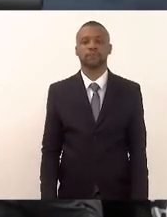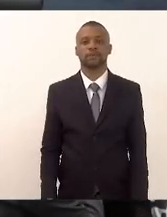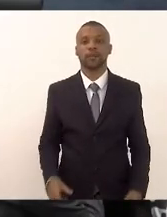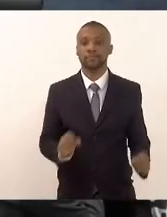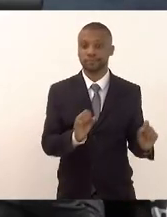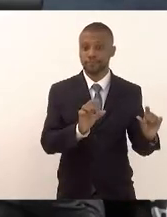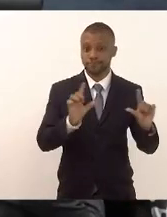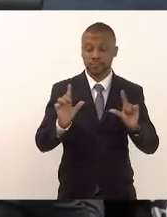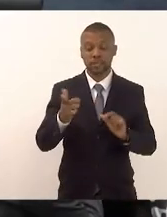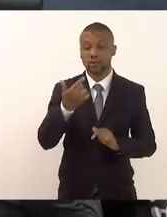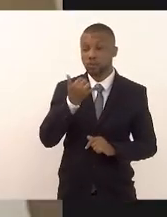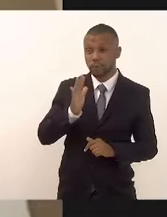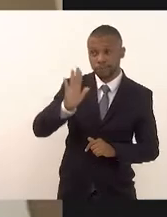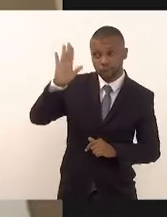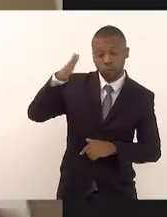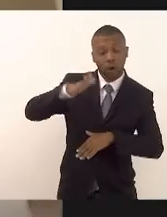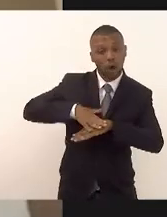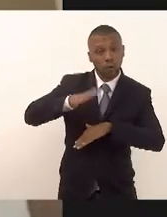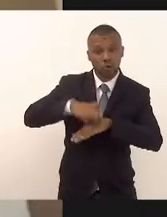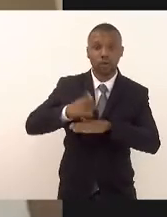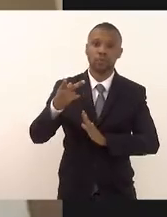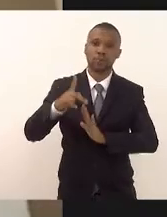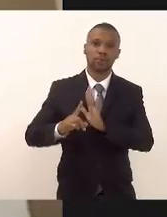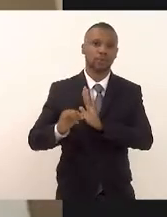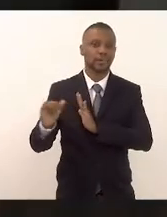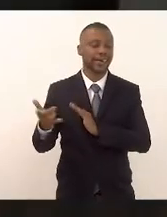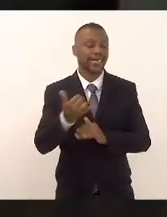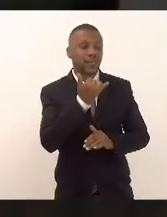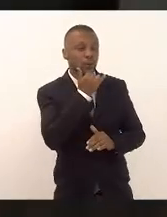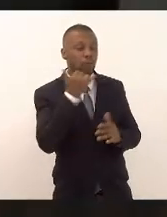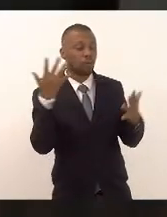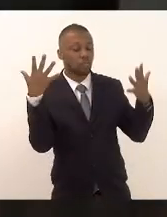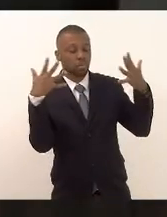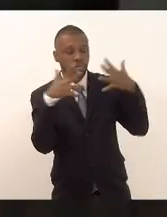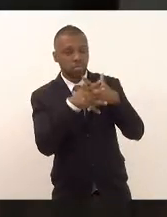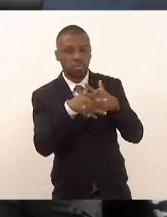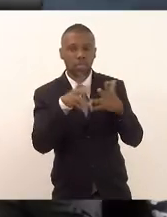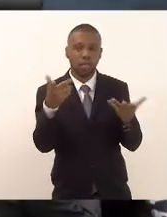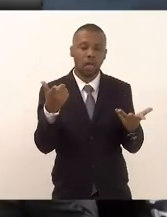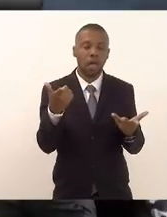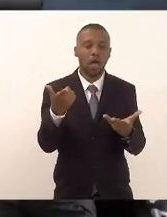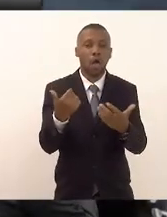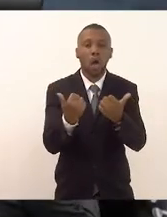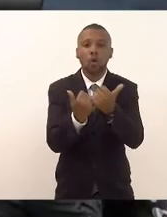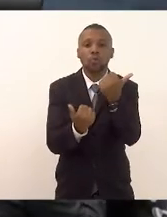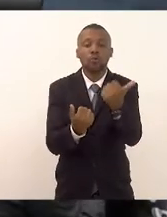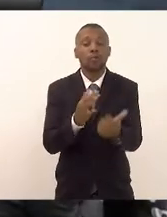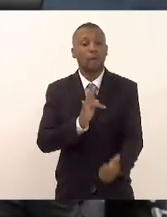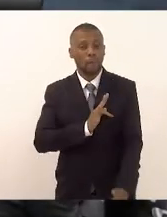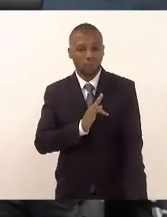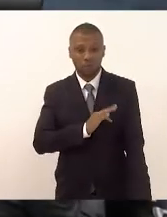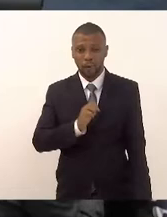Presidente, eu sou autora também do projeto. Ah, perdão, chegou um homem lá. Ele estava dormindo, estava lavando o rosto.